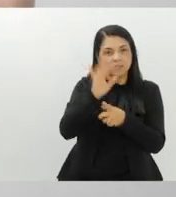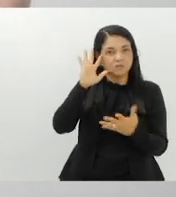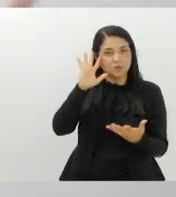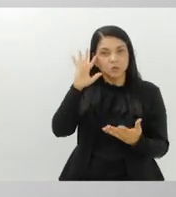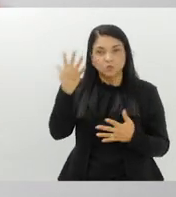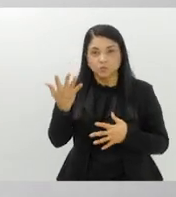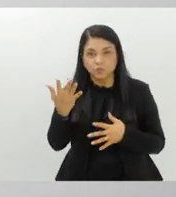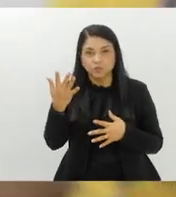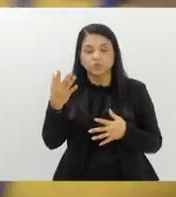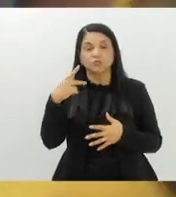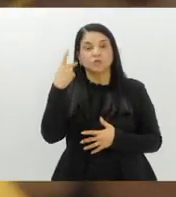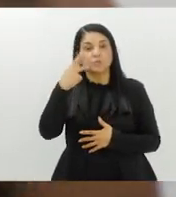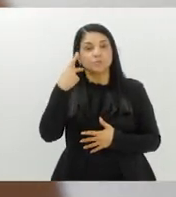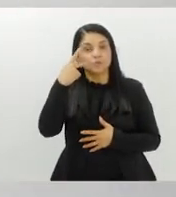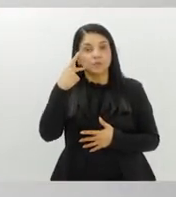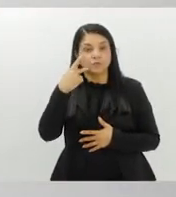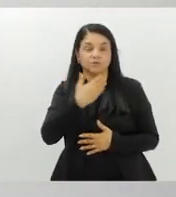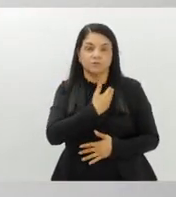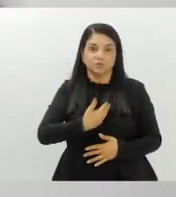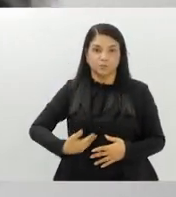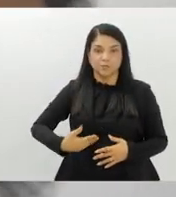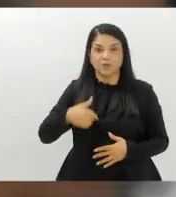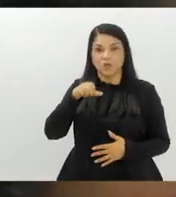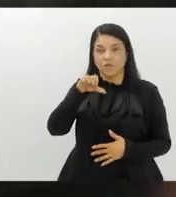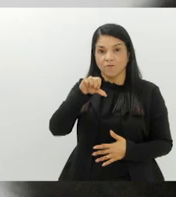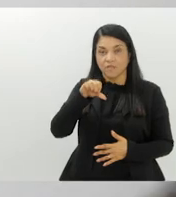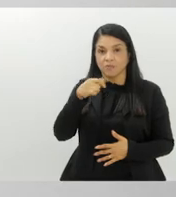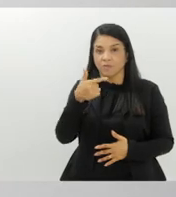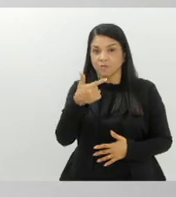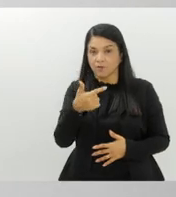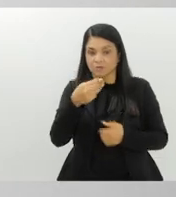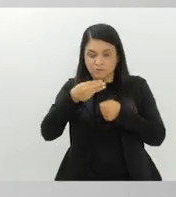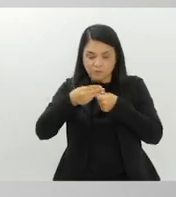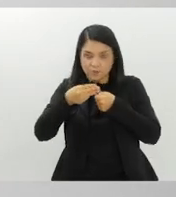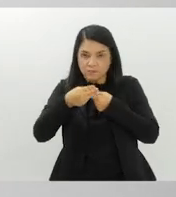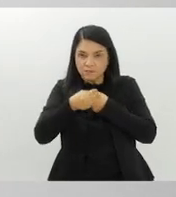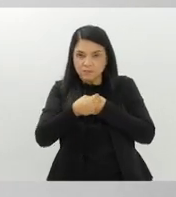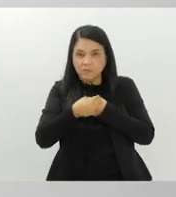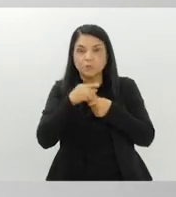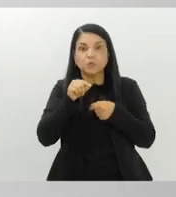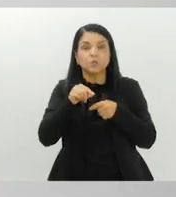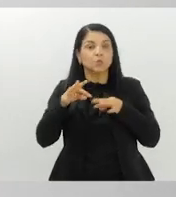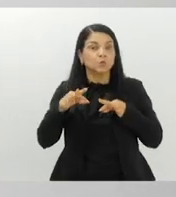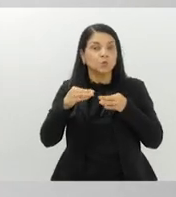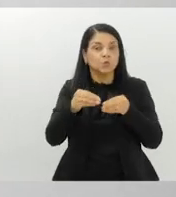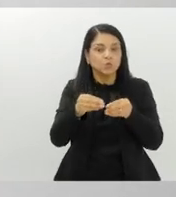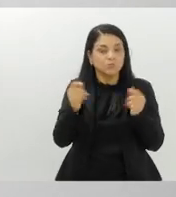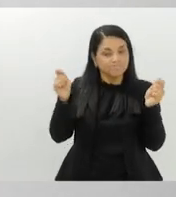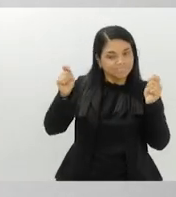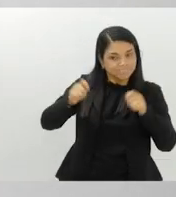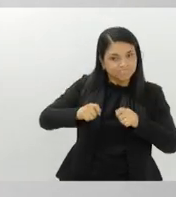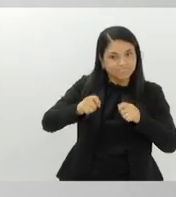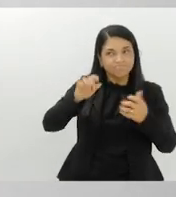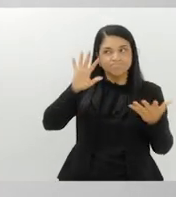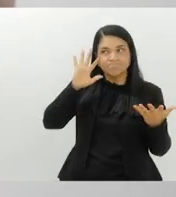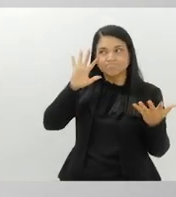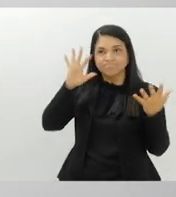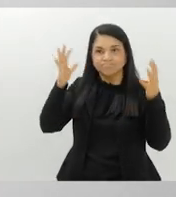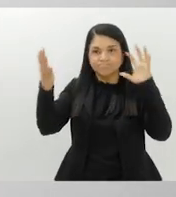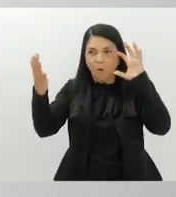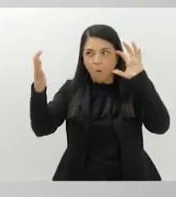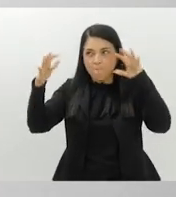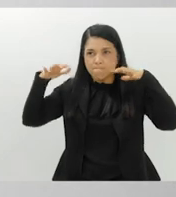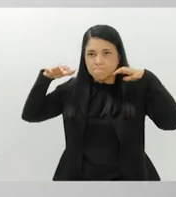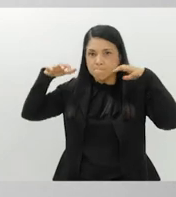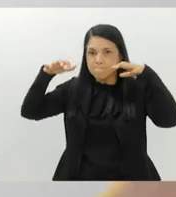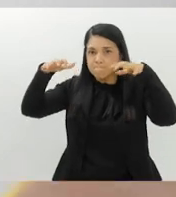os 92 municípios frente a tudo aquilo que está previsto chegar em grande escala,